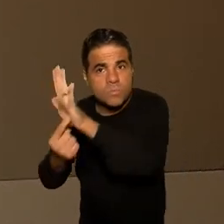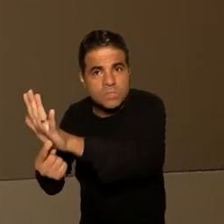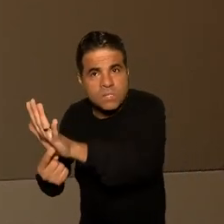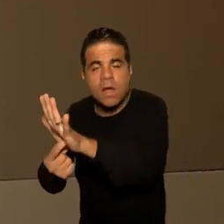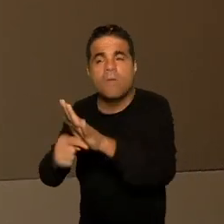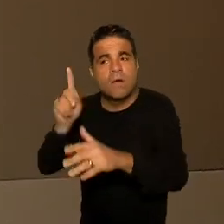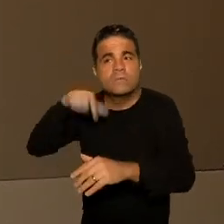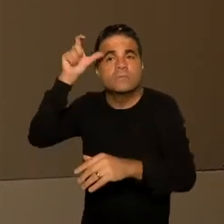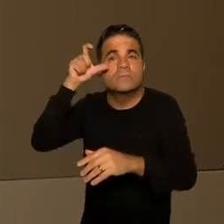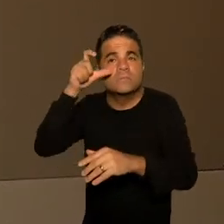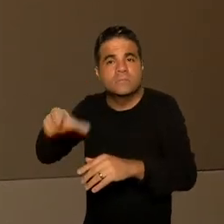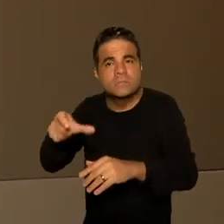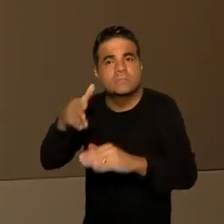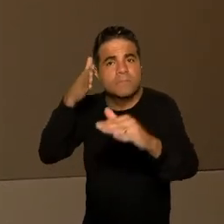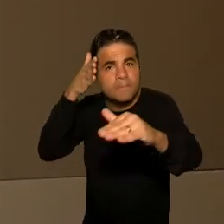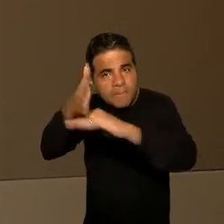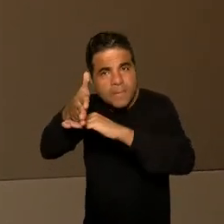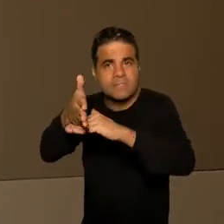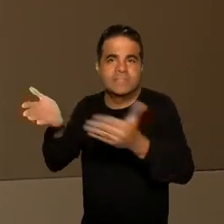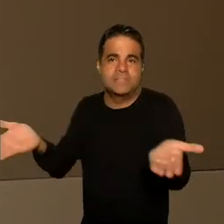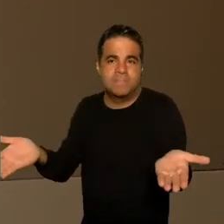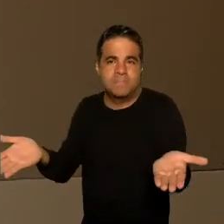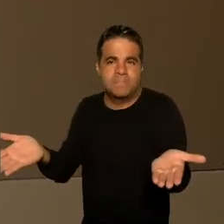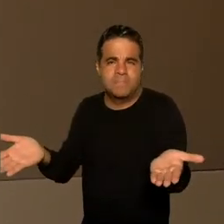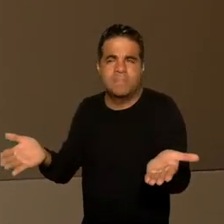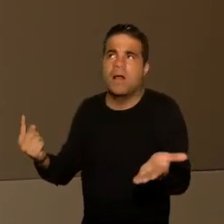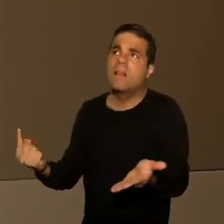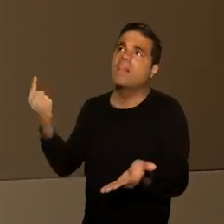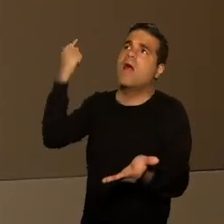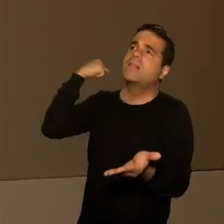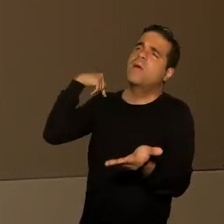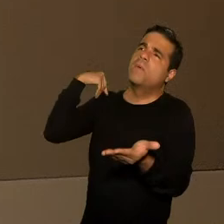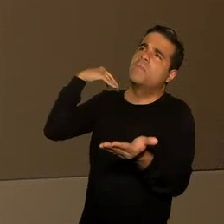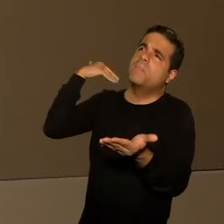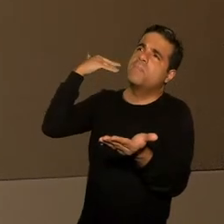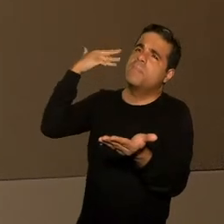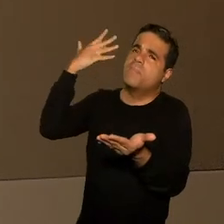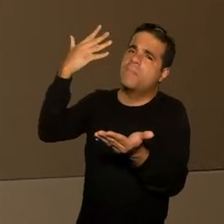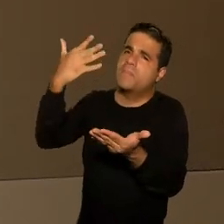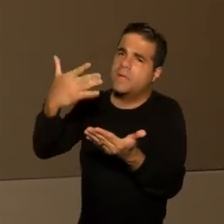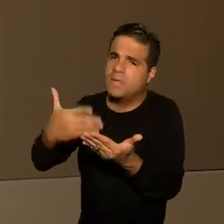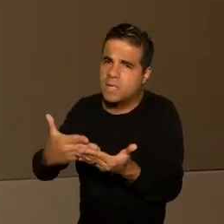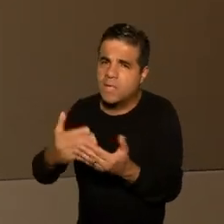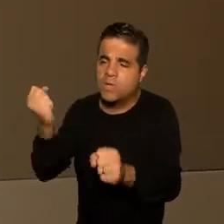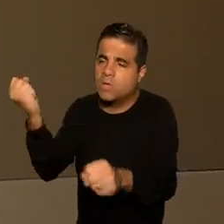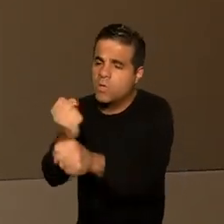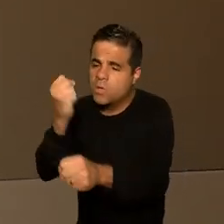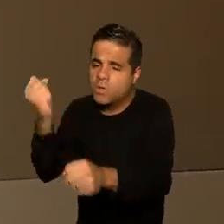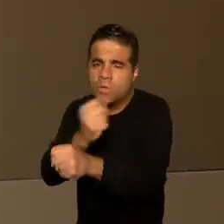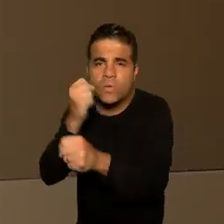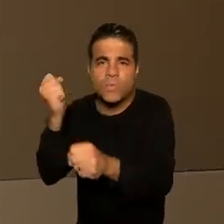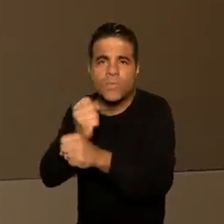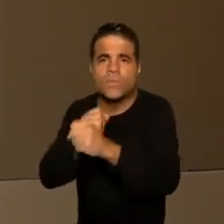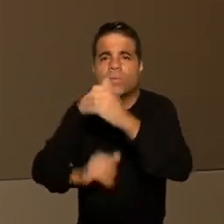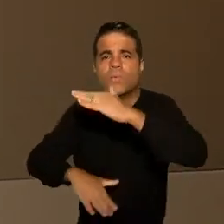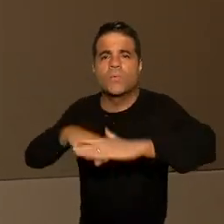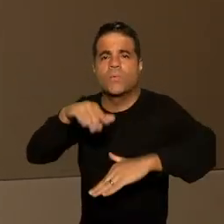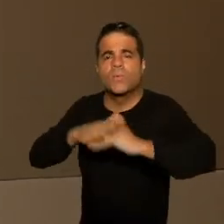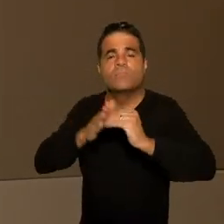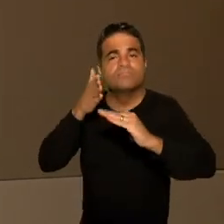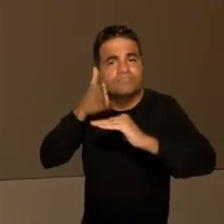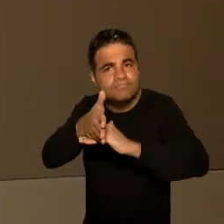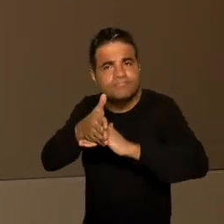é interessante que eles participem desde o início né do processo de construção de uma exposição então